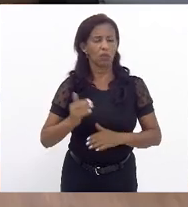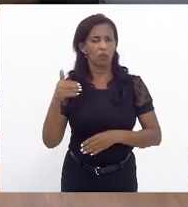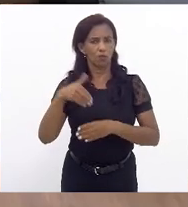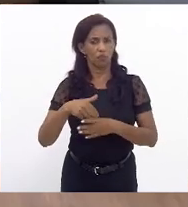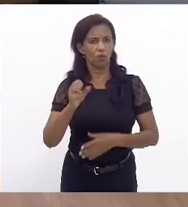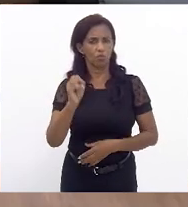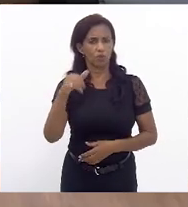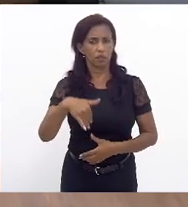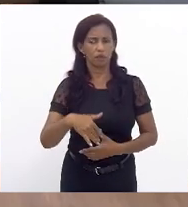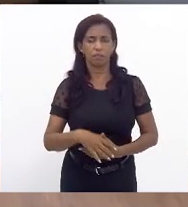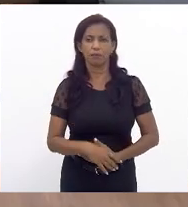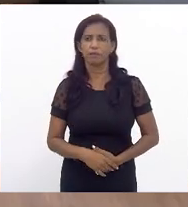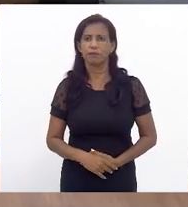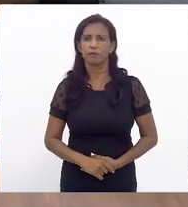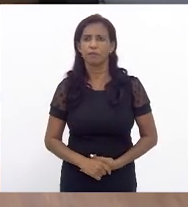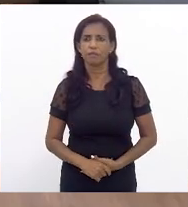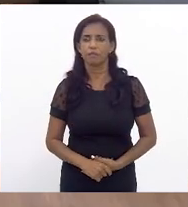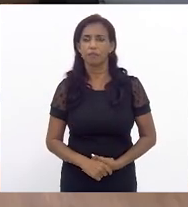sim.